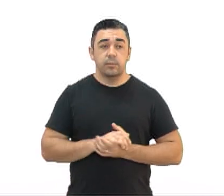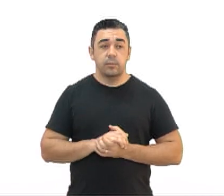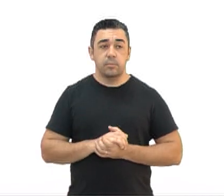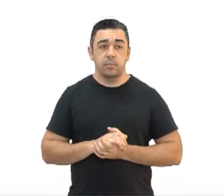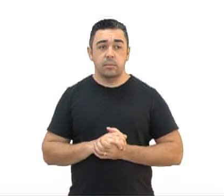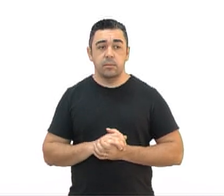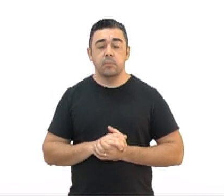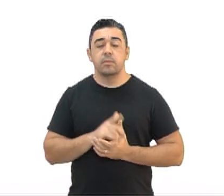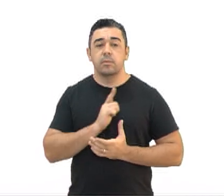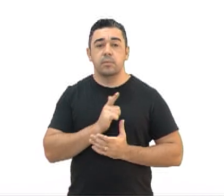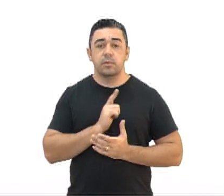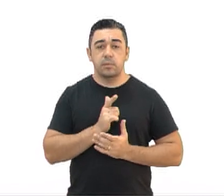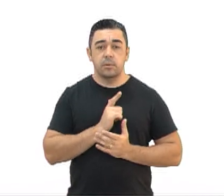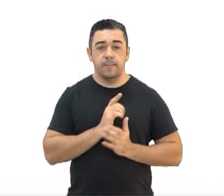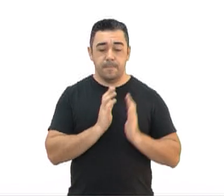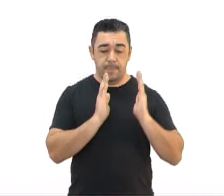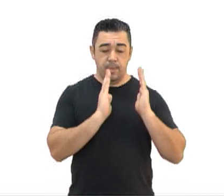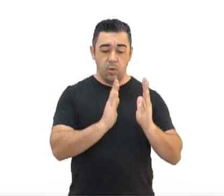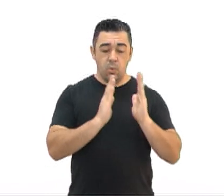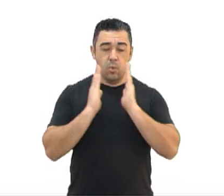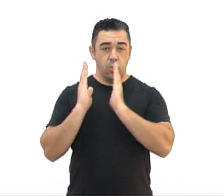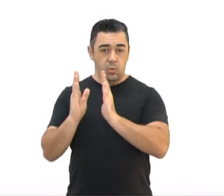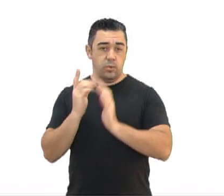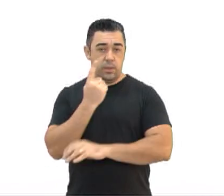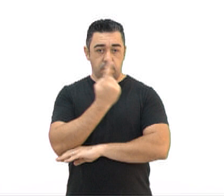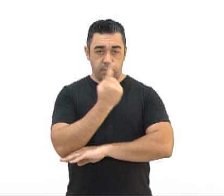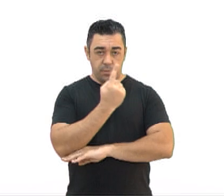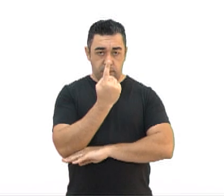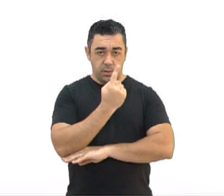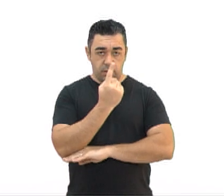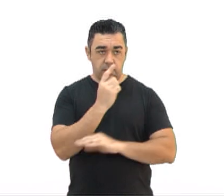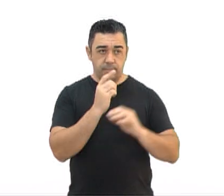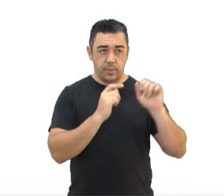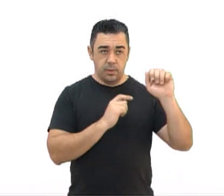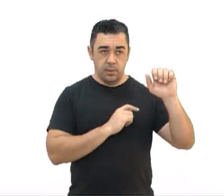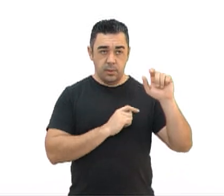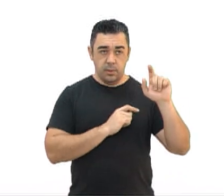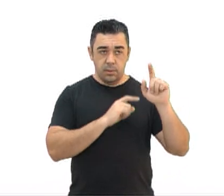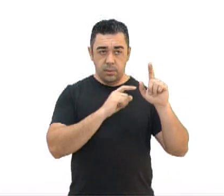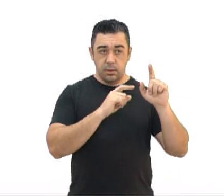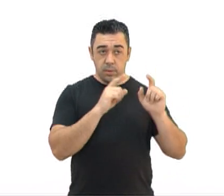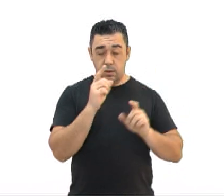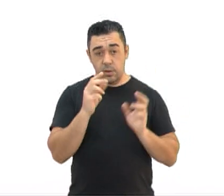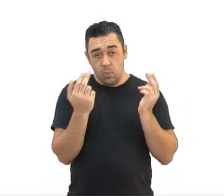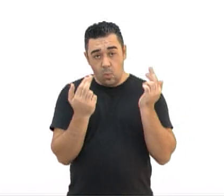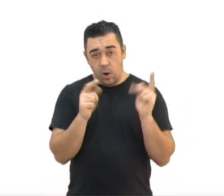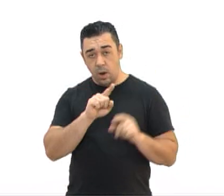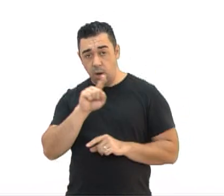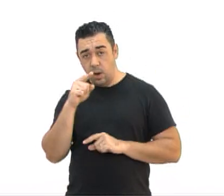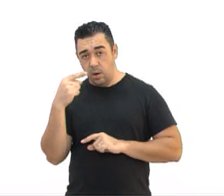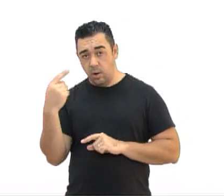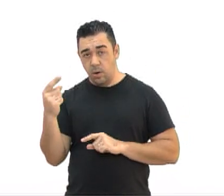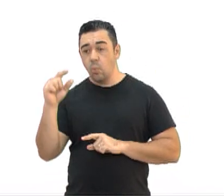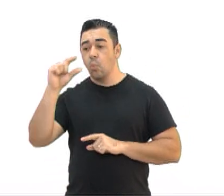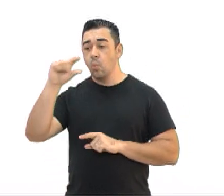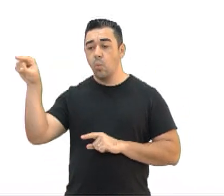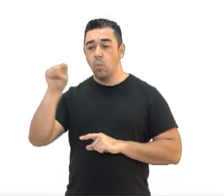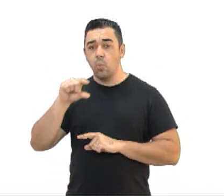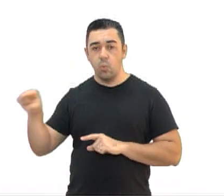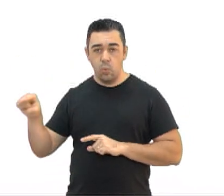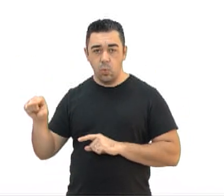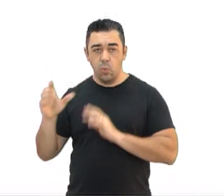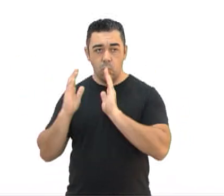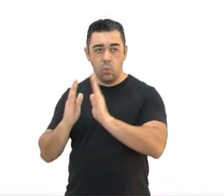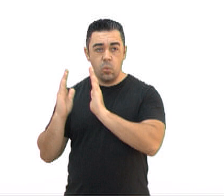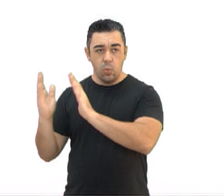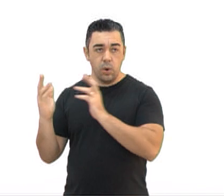de colunas, tá, dessa matriz aqui é igual ao número de colunas daquela matriz?